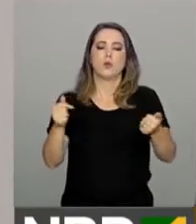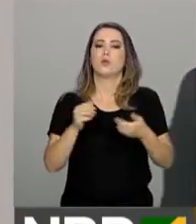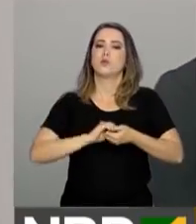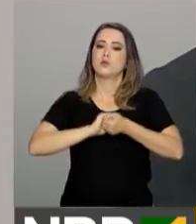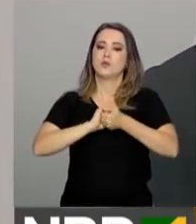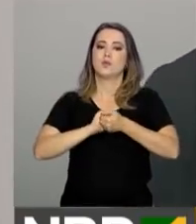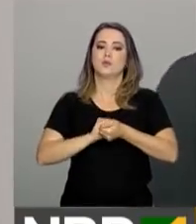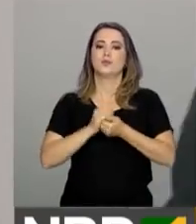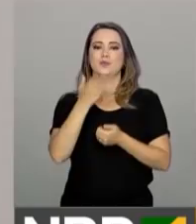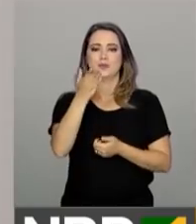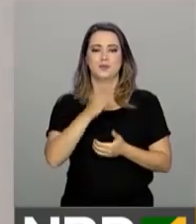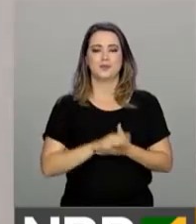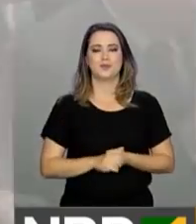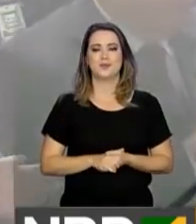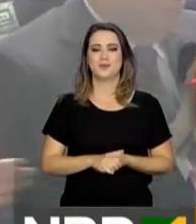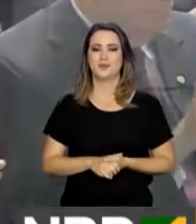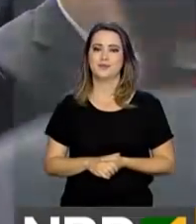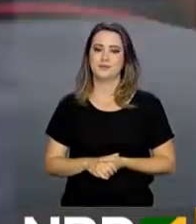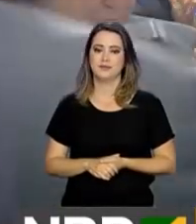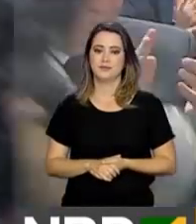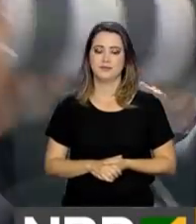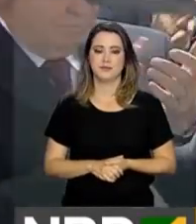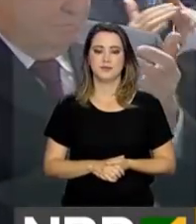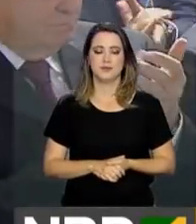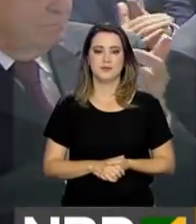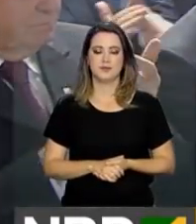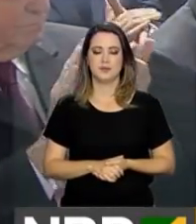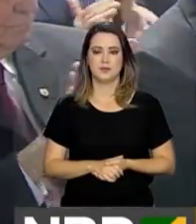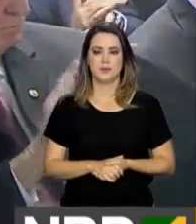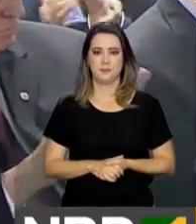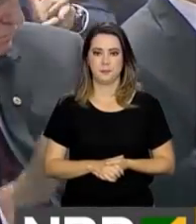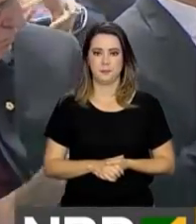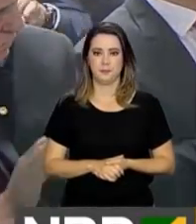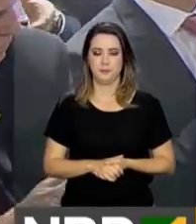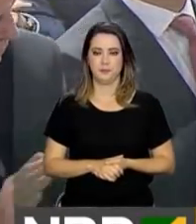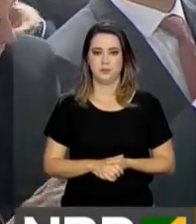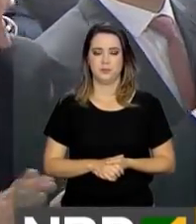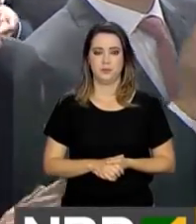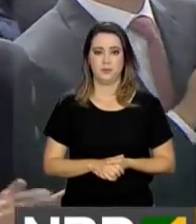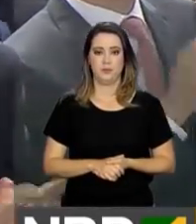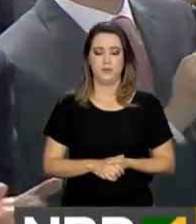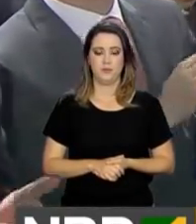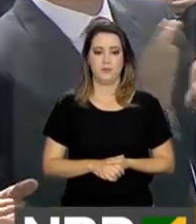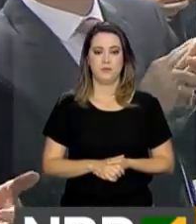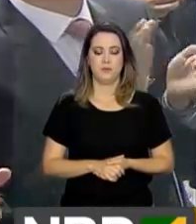comprimento campeonato está encerrada afirmou